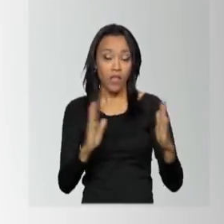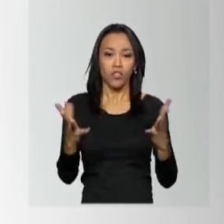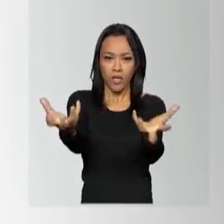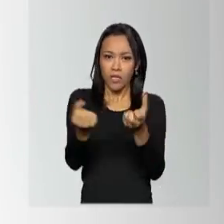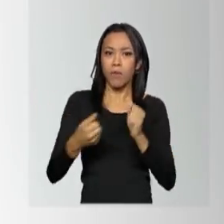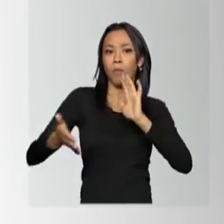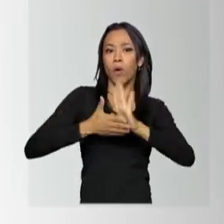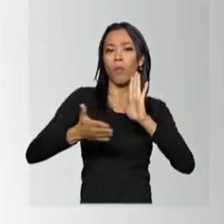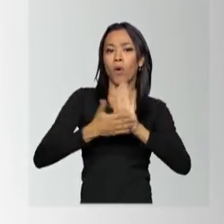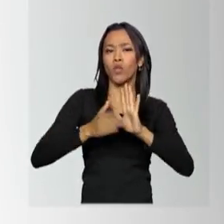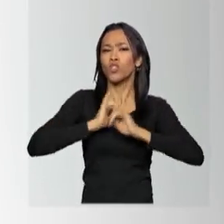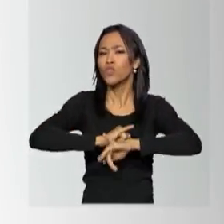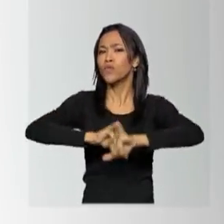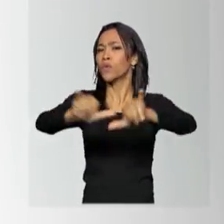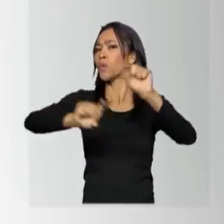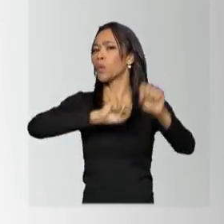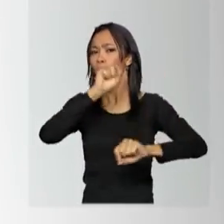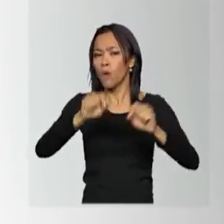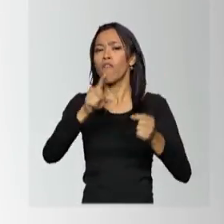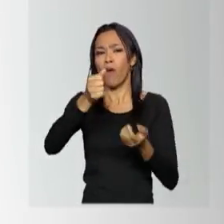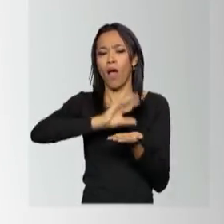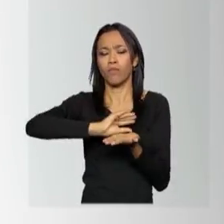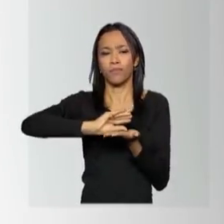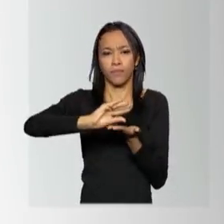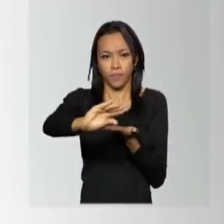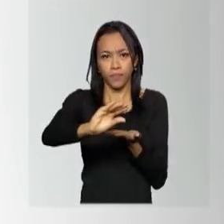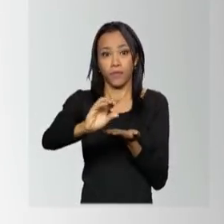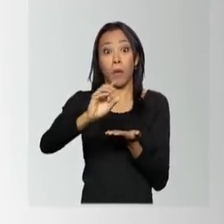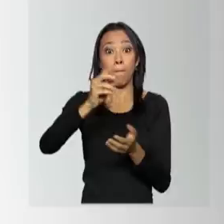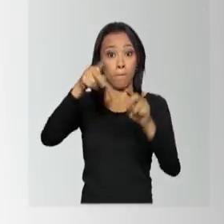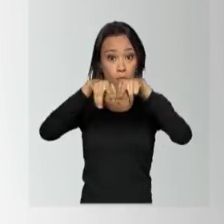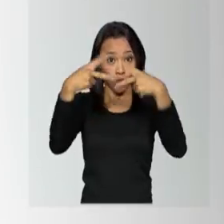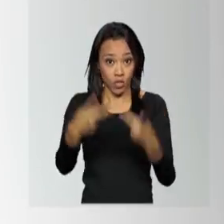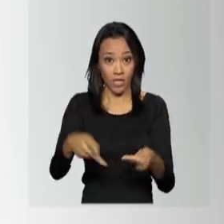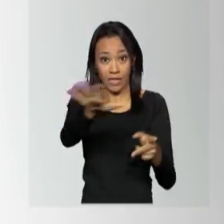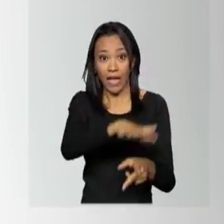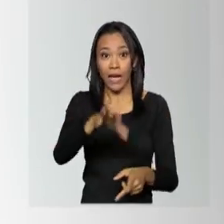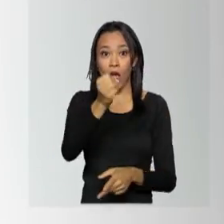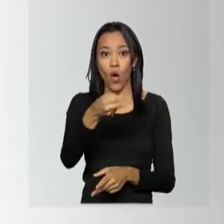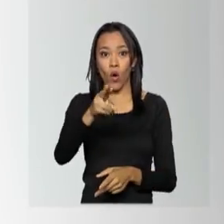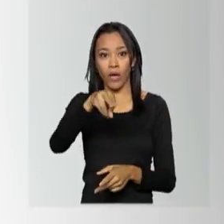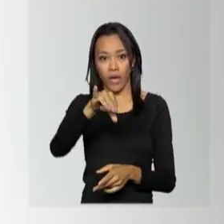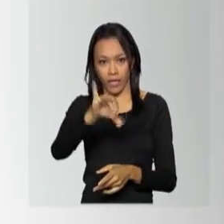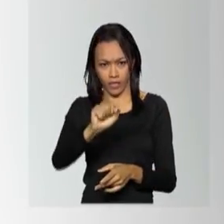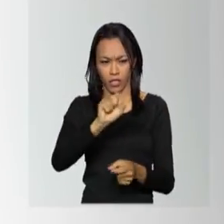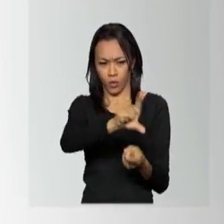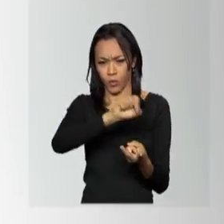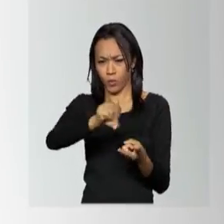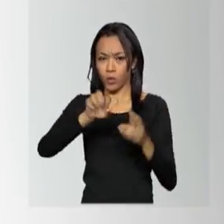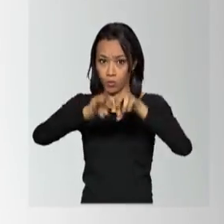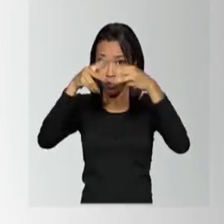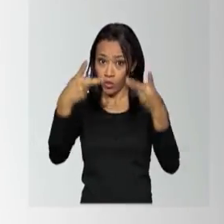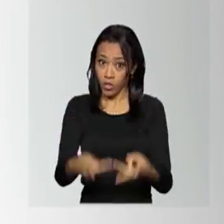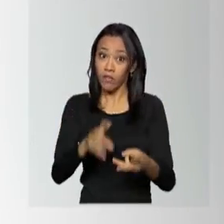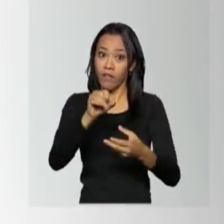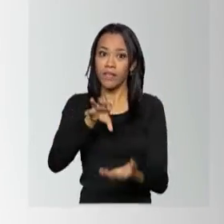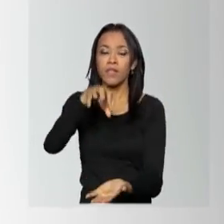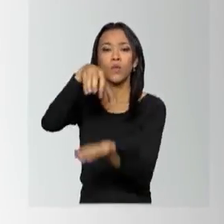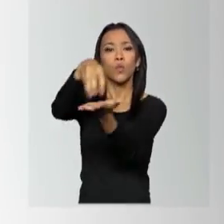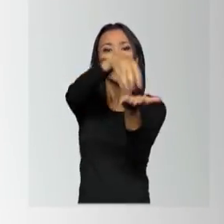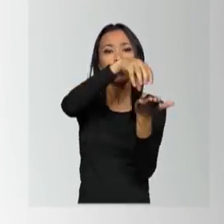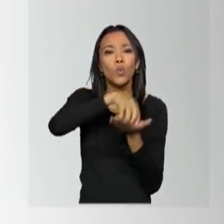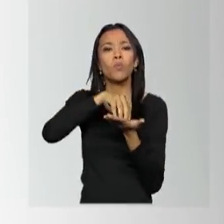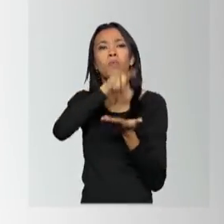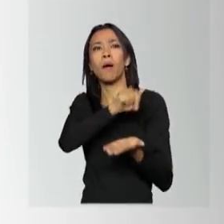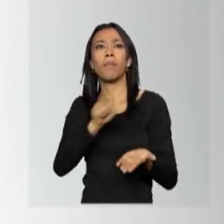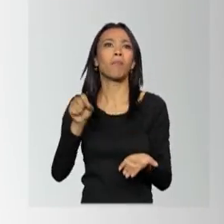propostas à chamada pública que financiará projetos de produção orgânica. Os projetos selecionados serão executados nos núcleos de estudo em